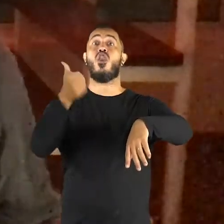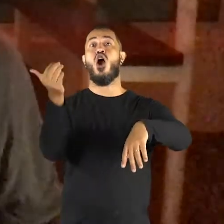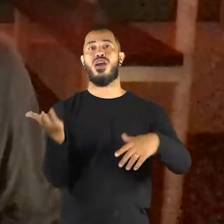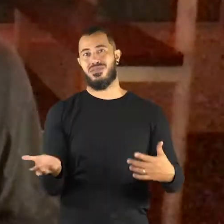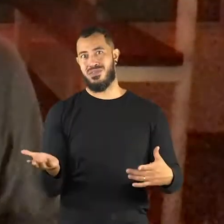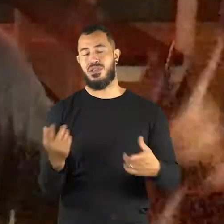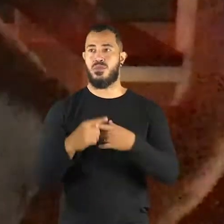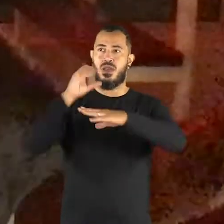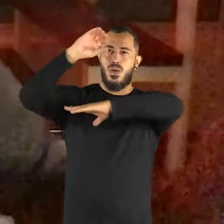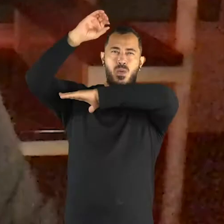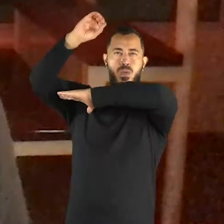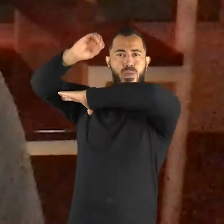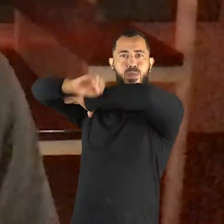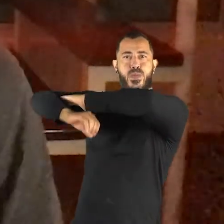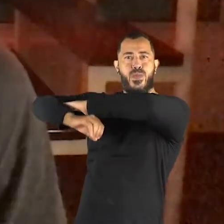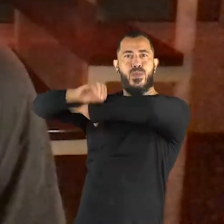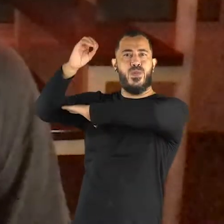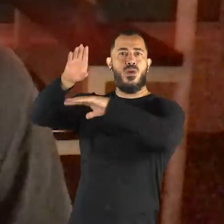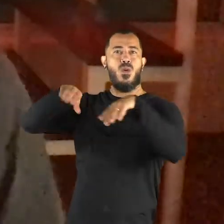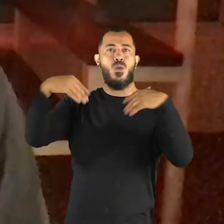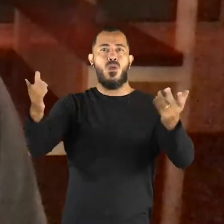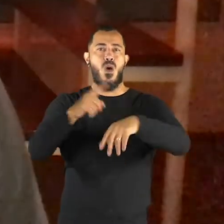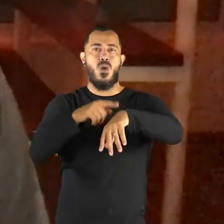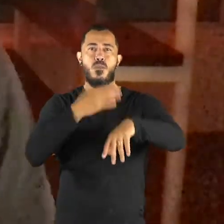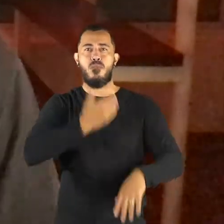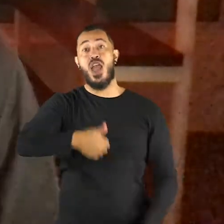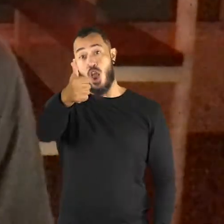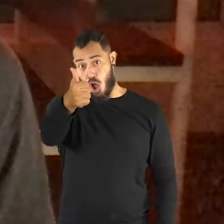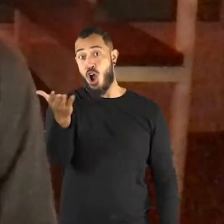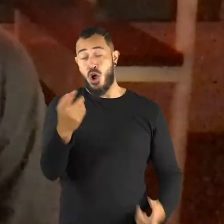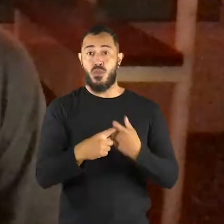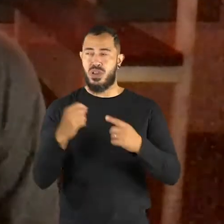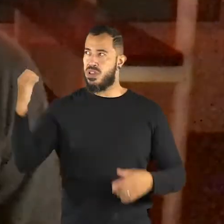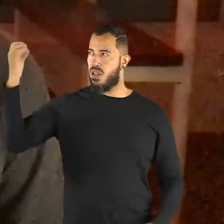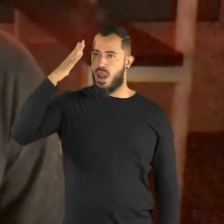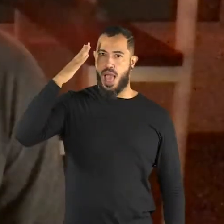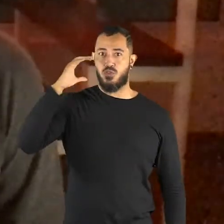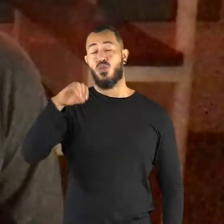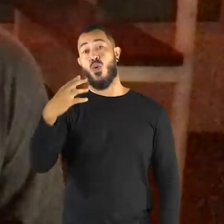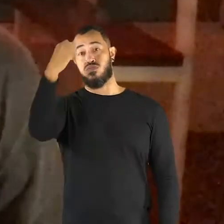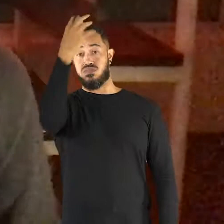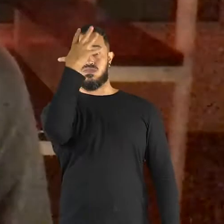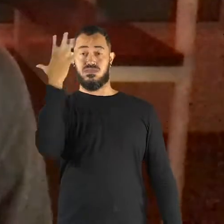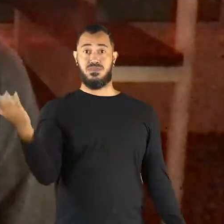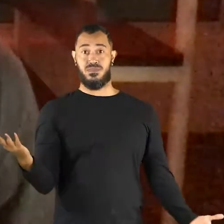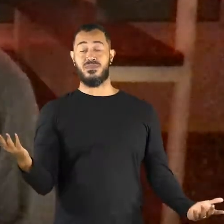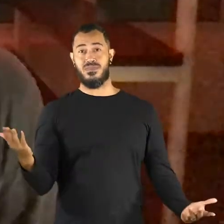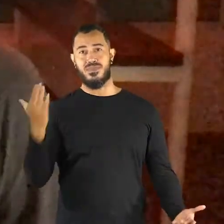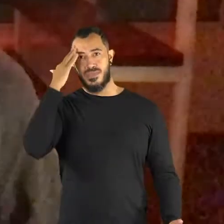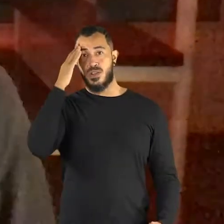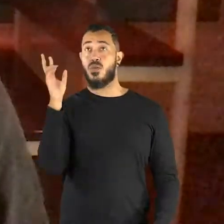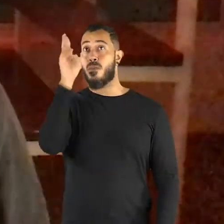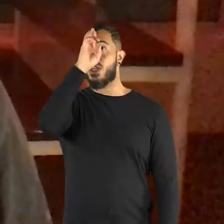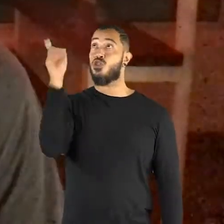no horizonte, que horas ela sai, qual que é o melhor horário de luz, uma luz lateral conta melhor seu filme, uma luz de meio-dia